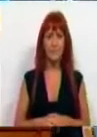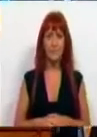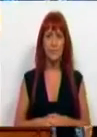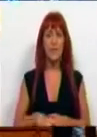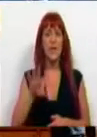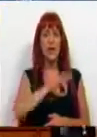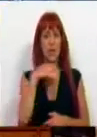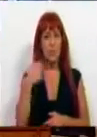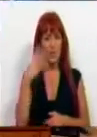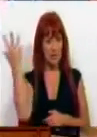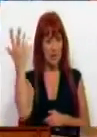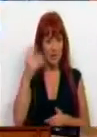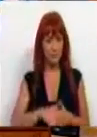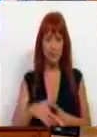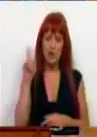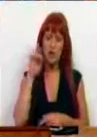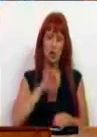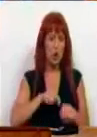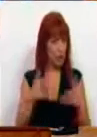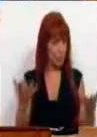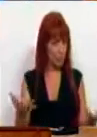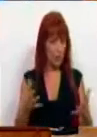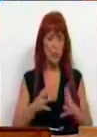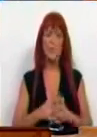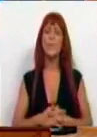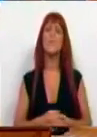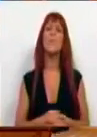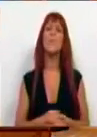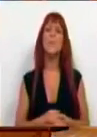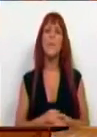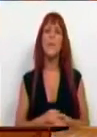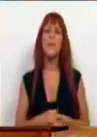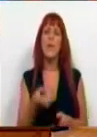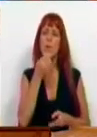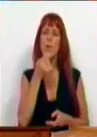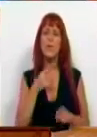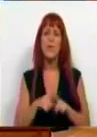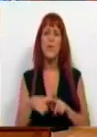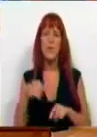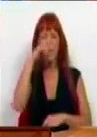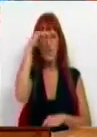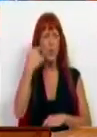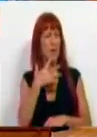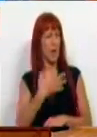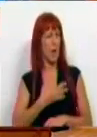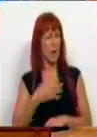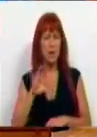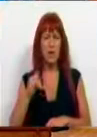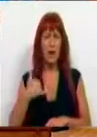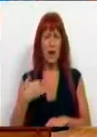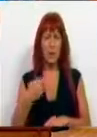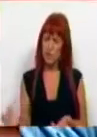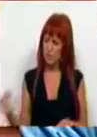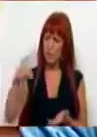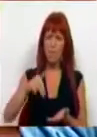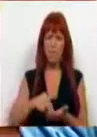Excelentíssimo Sr. Presidente, senhoras e senhores deputados, confesso-vos que tive dificuldade em acreditar que o CDS